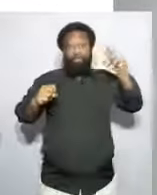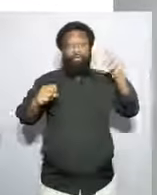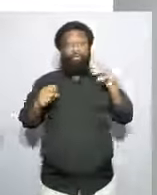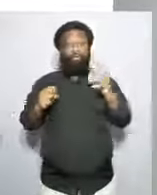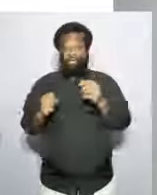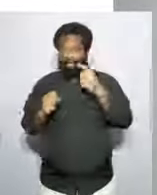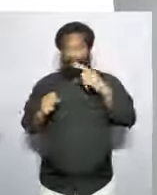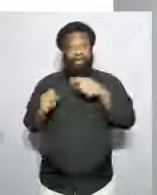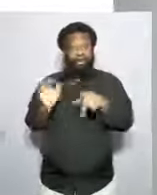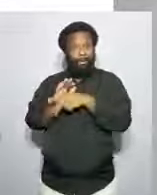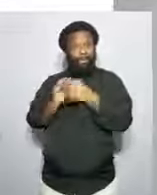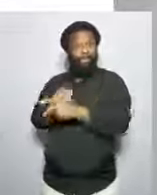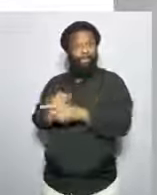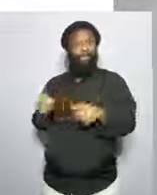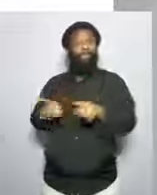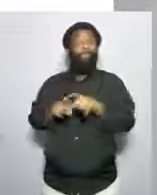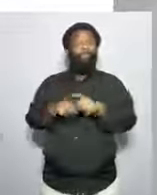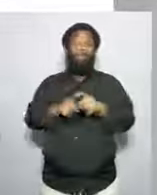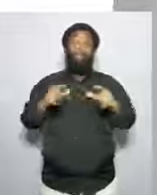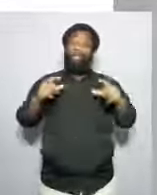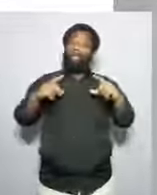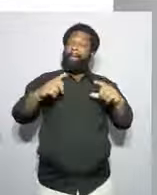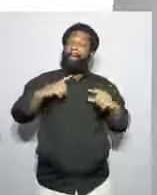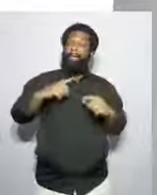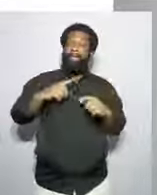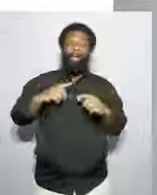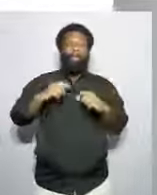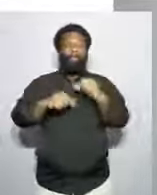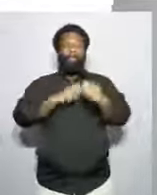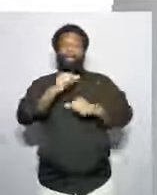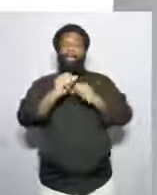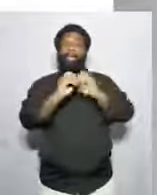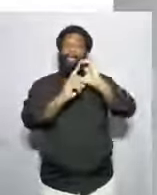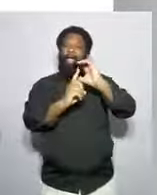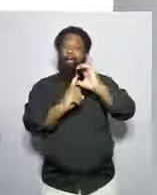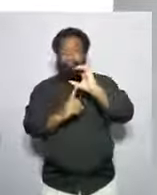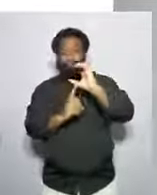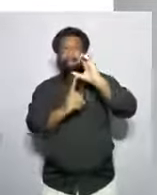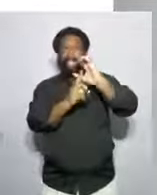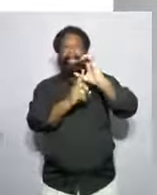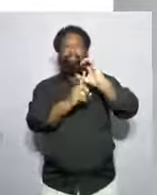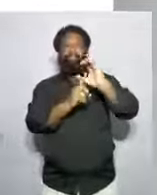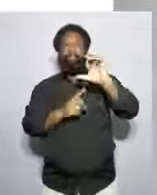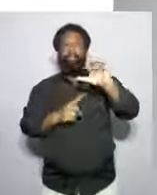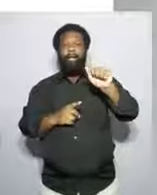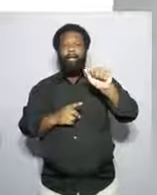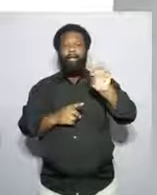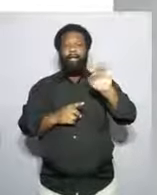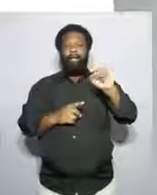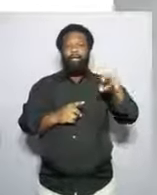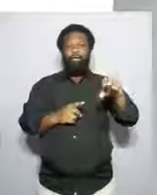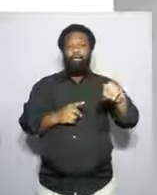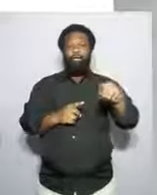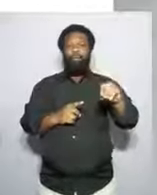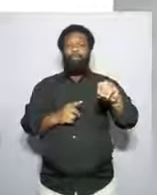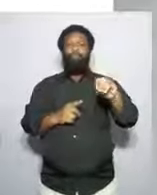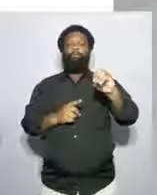uma tendência muito grande de formar cátions, ou seja, tem uma tendência muito grande de